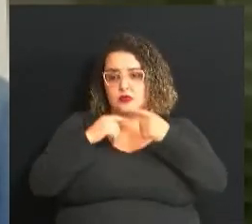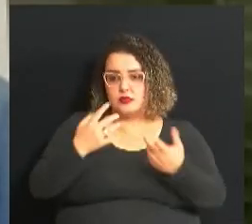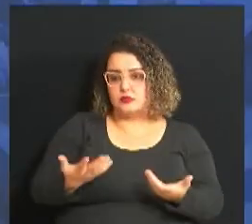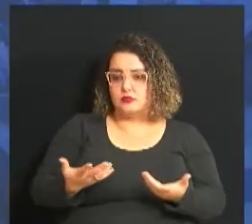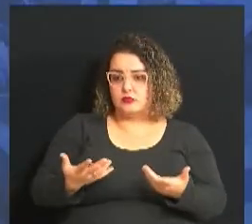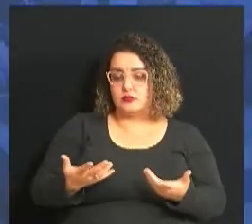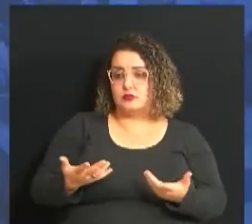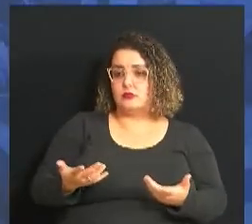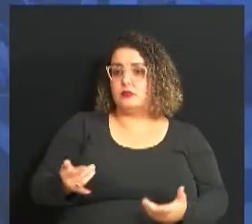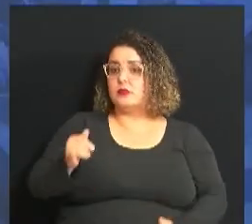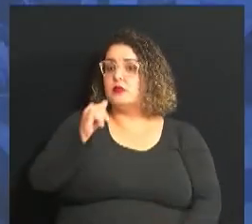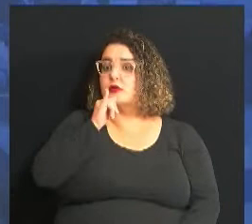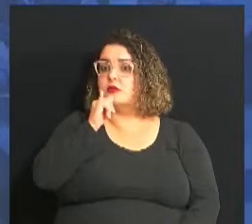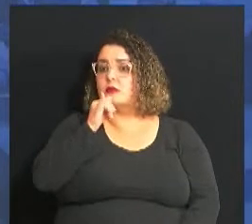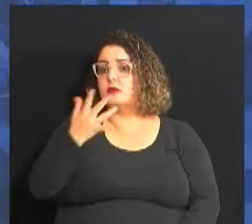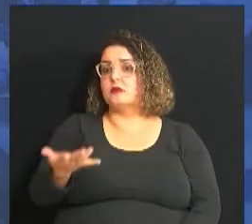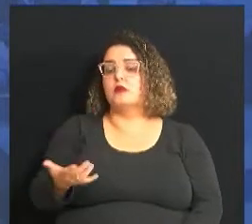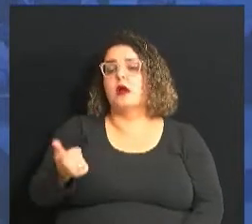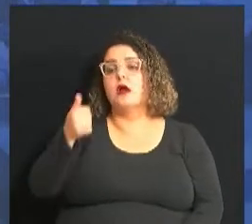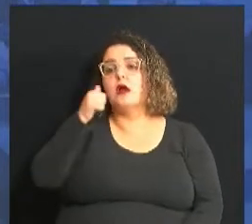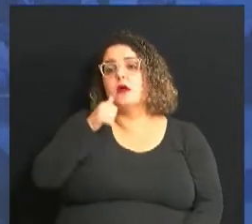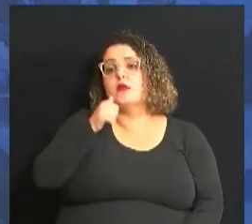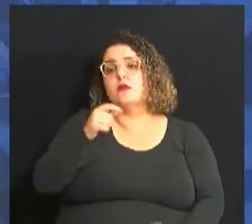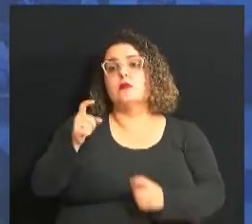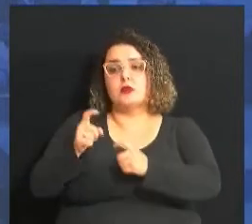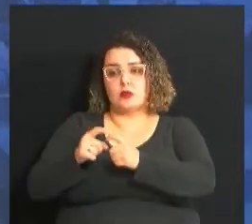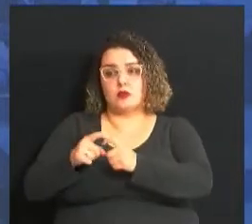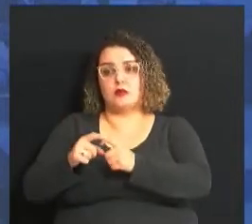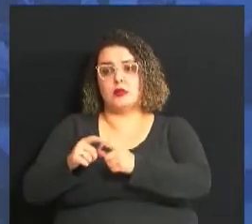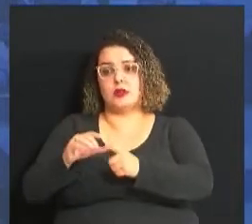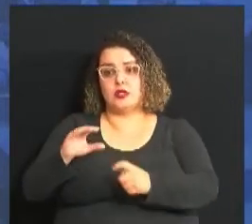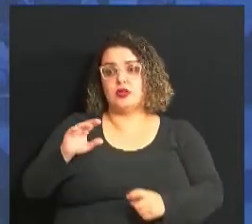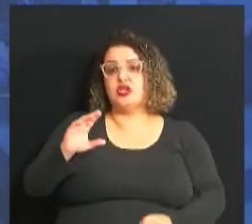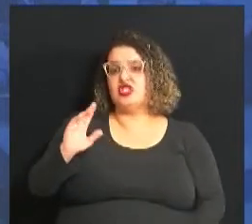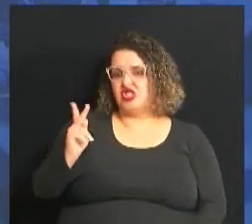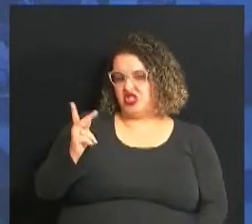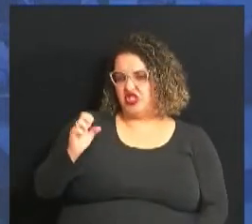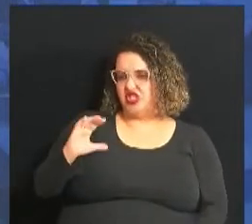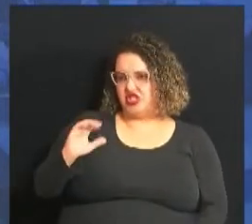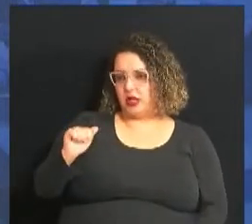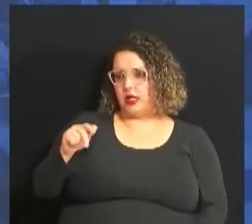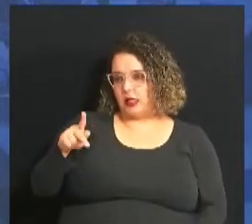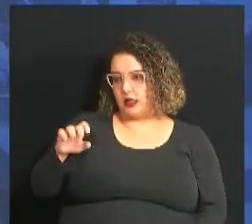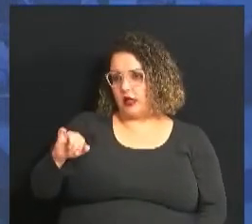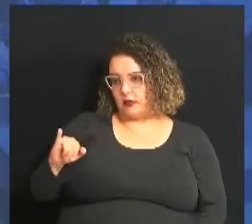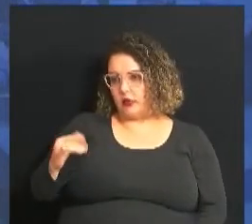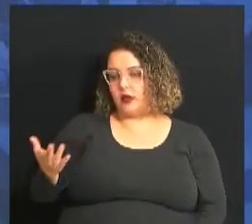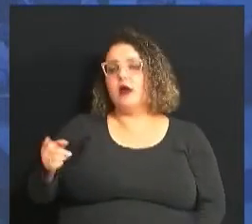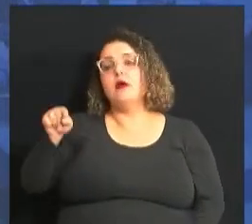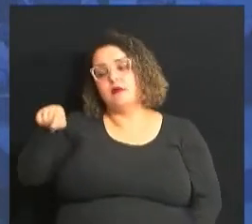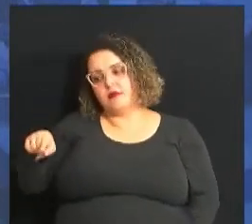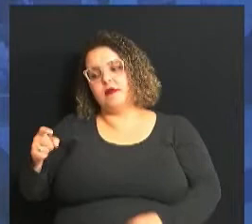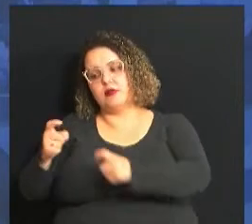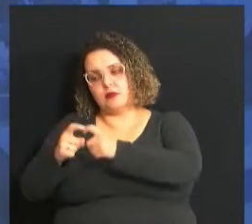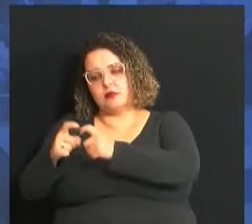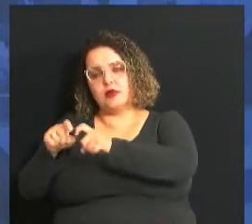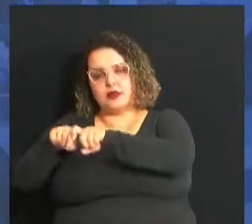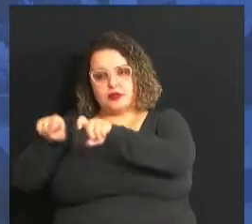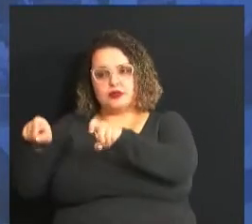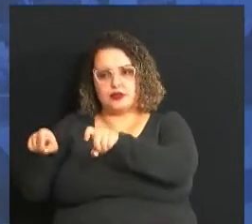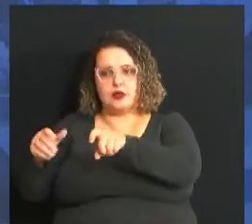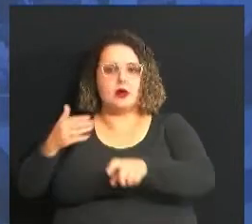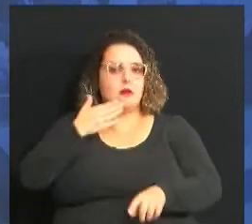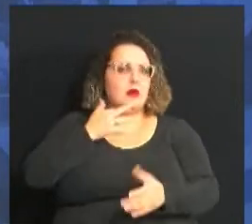a mulher, quando quer ir ao médico, quer fazer aquele check-up, muitas vezes acaba procurando aí um ginecologista. E lá pede uma série